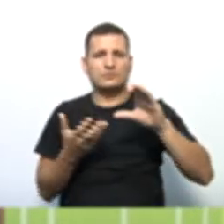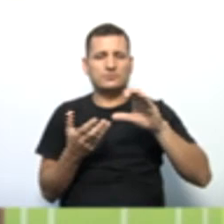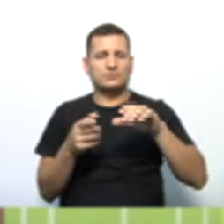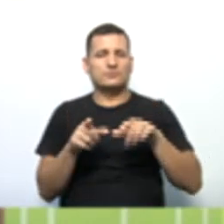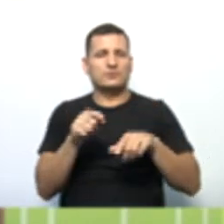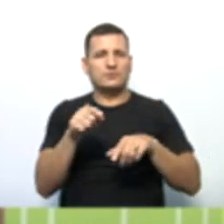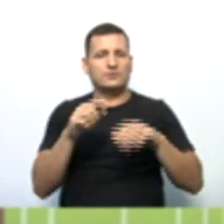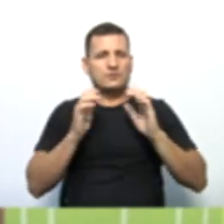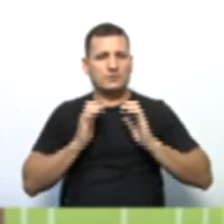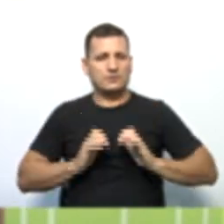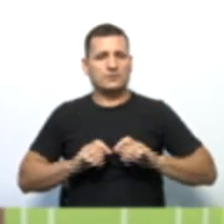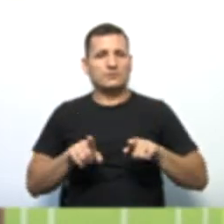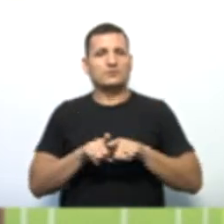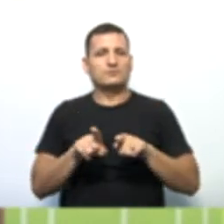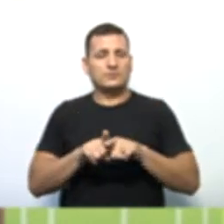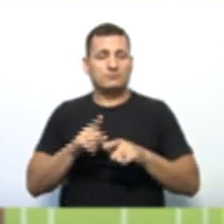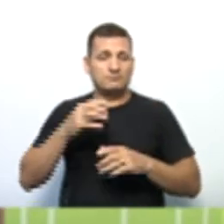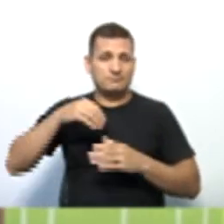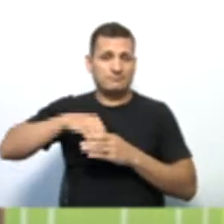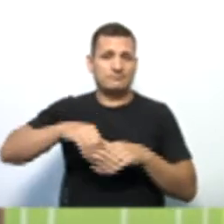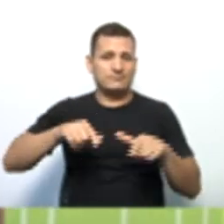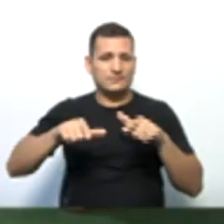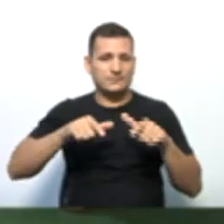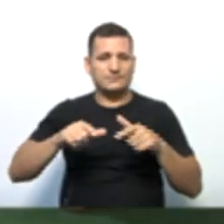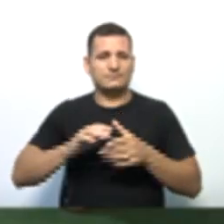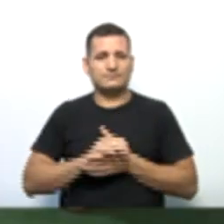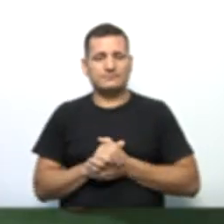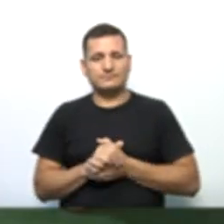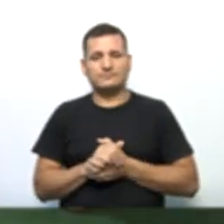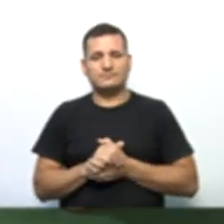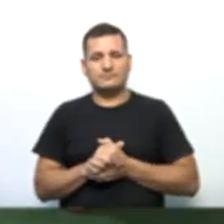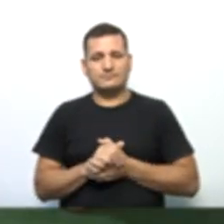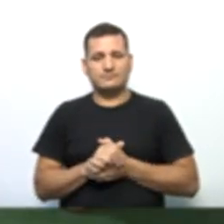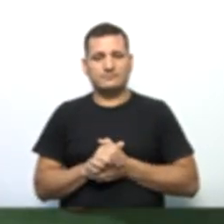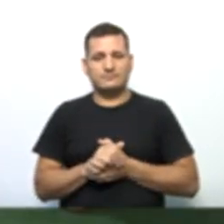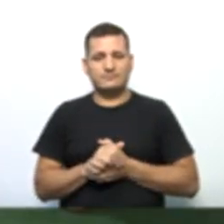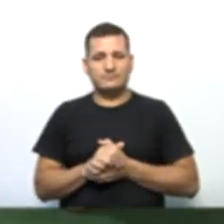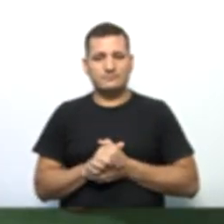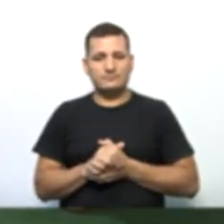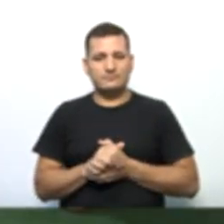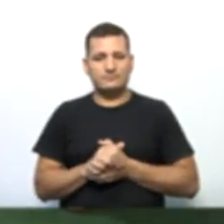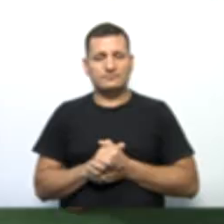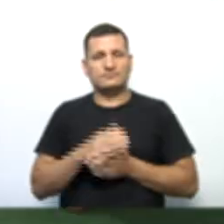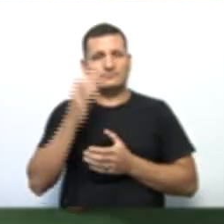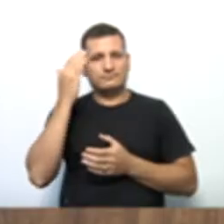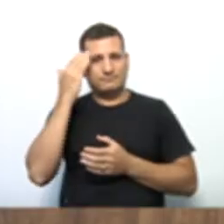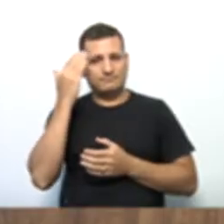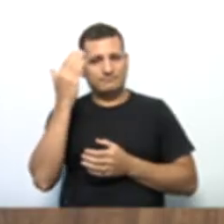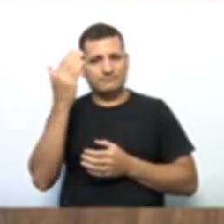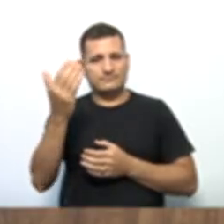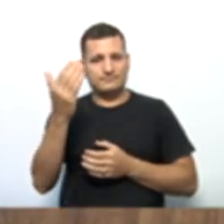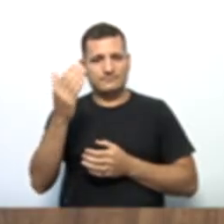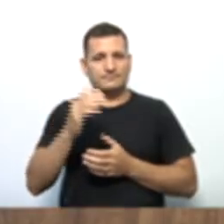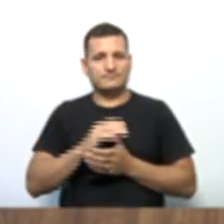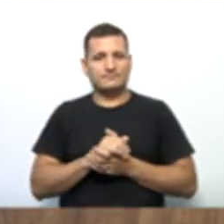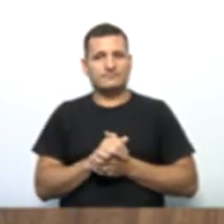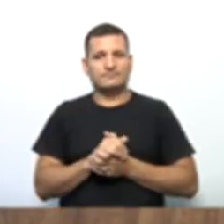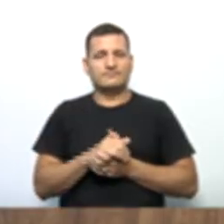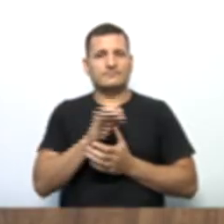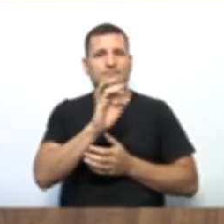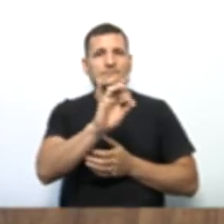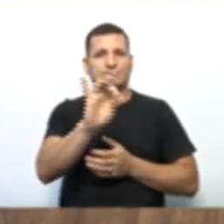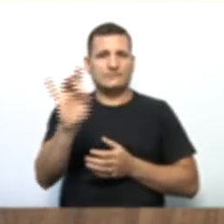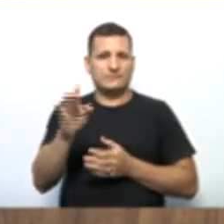vão adentrar também no nosso meio de trabalho. Professor Diego. Então, agradeço, professor Wesley, mais essa participação, né? E agradeço também a cada